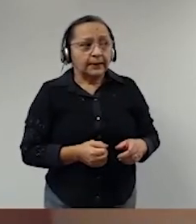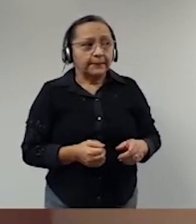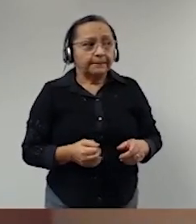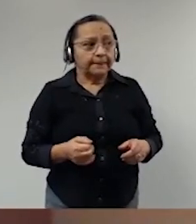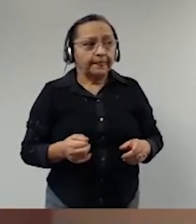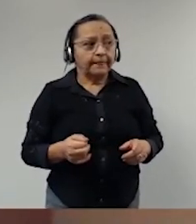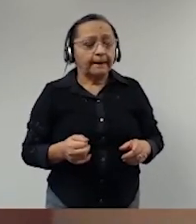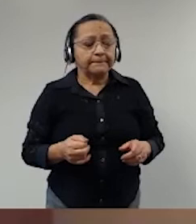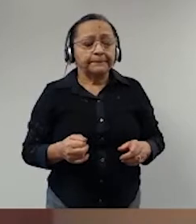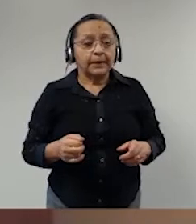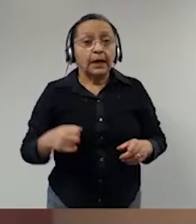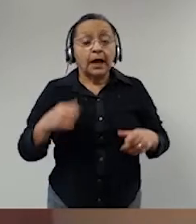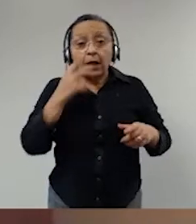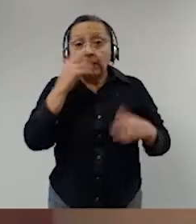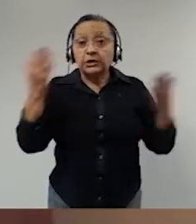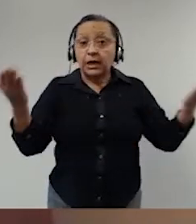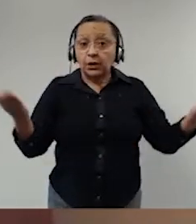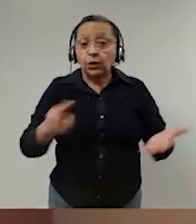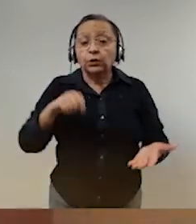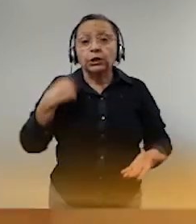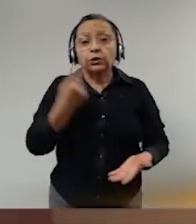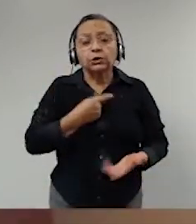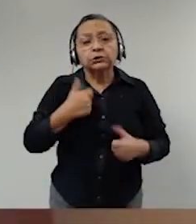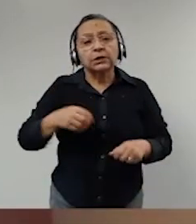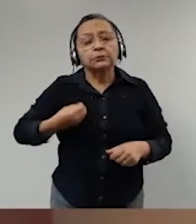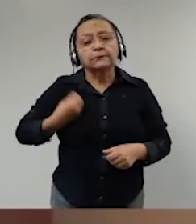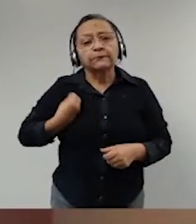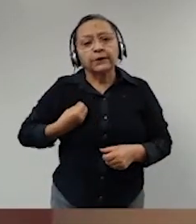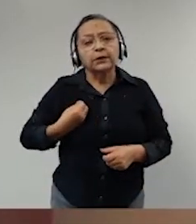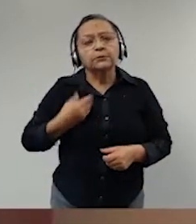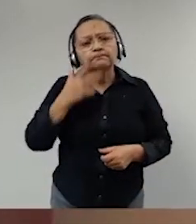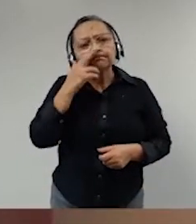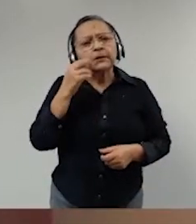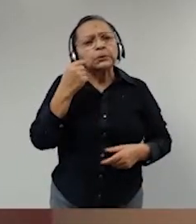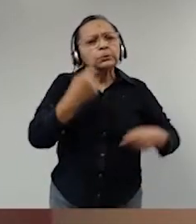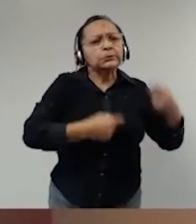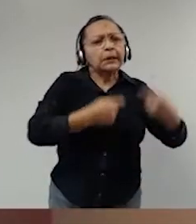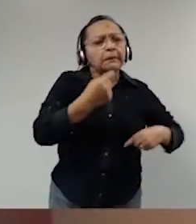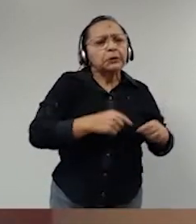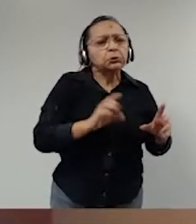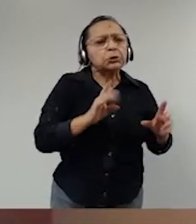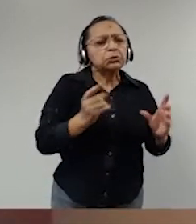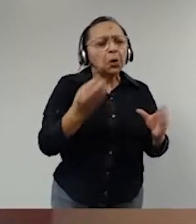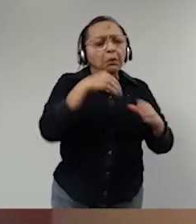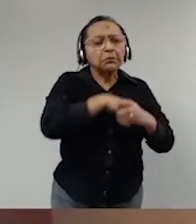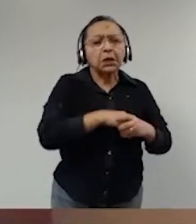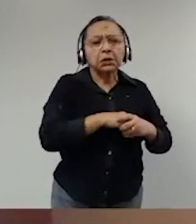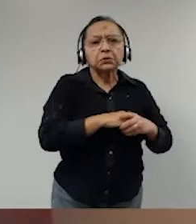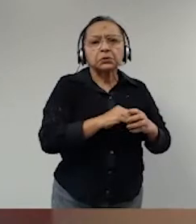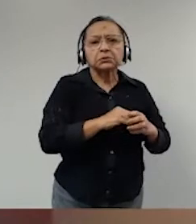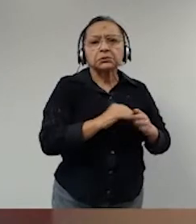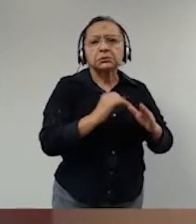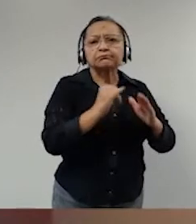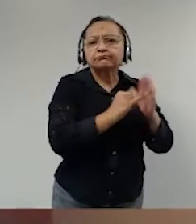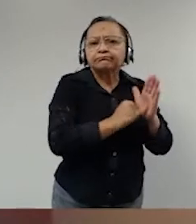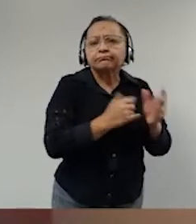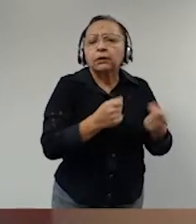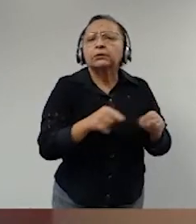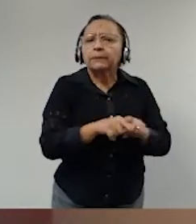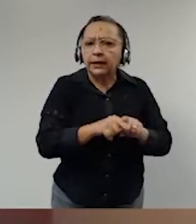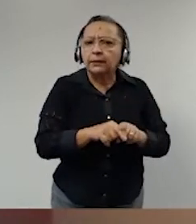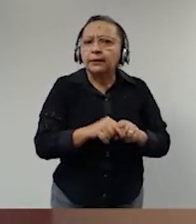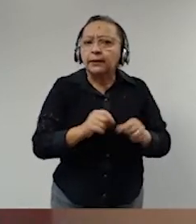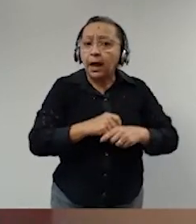acredito que agora o que nós vivemos faz com que esses debates eles deixem de ser apenas debates conjunturais, eles passam a ser debates sobre as